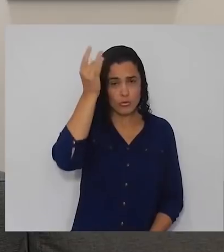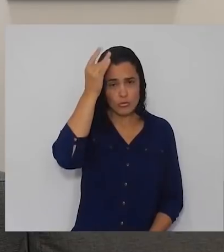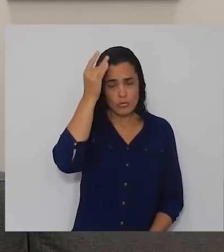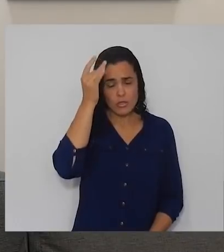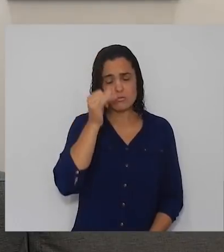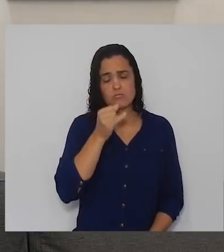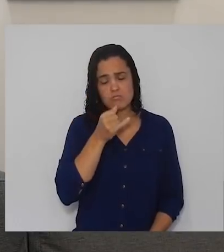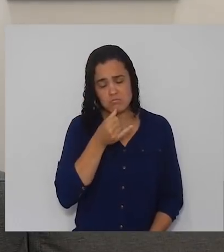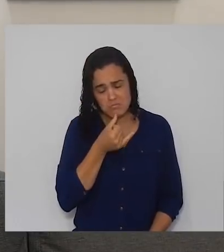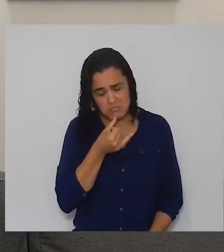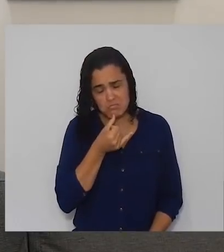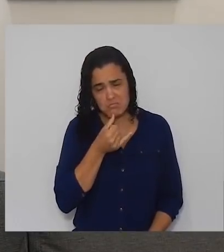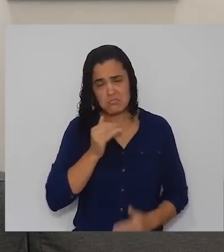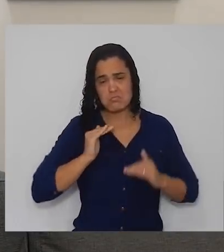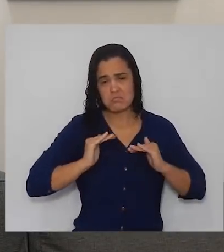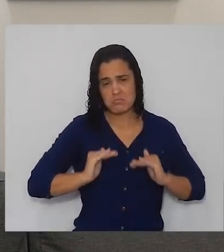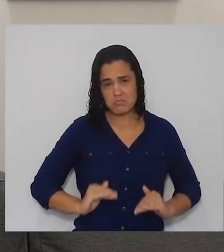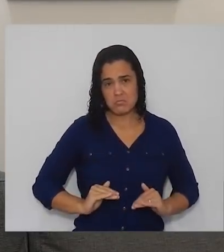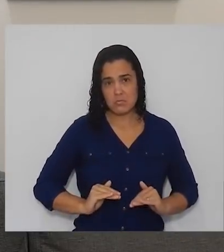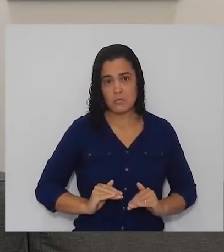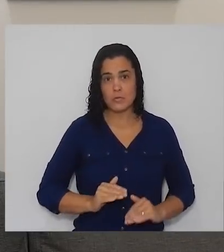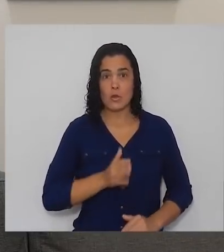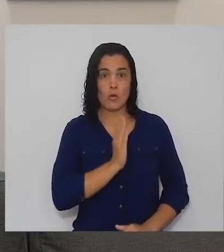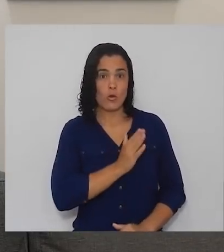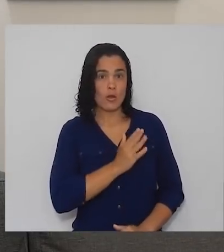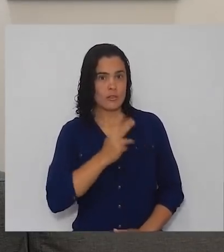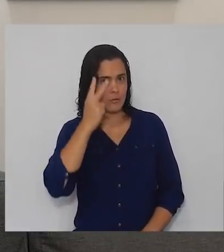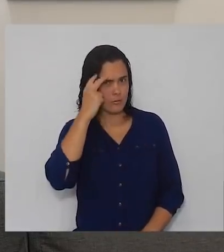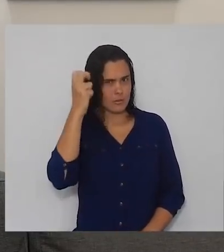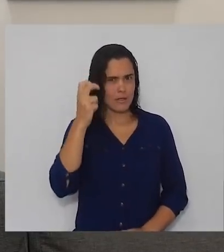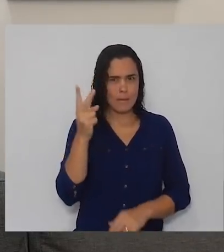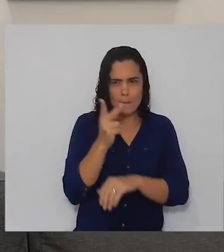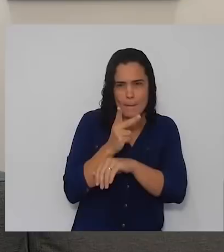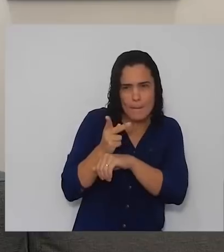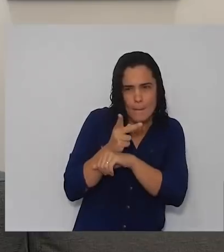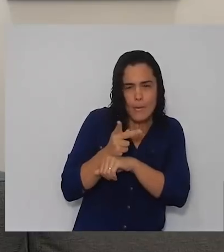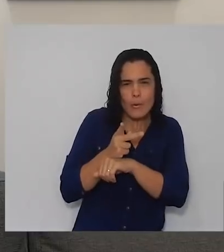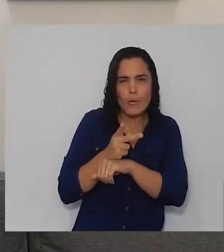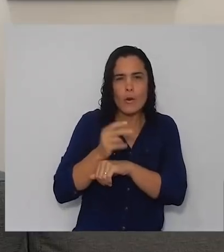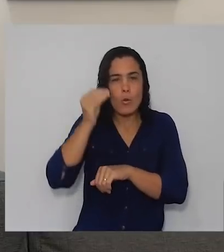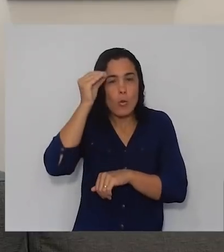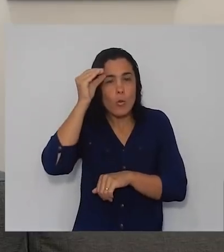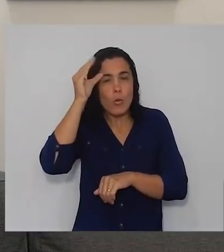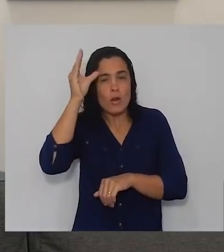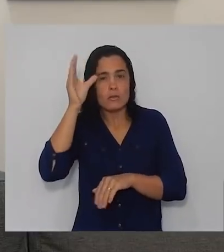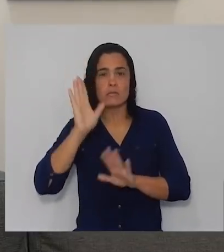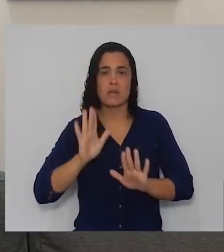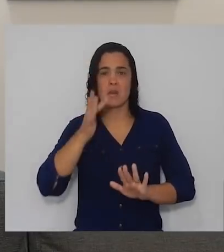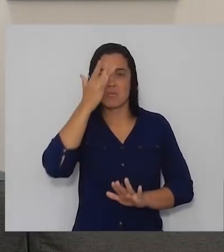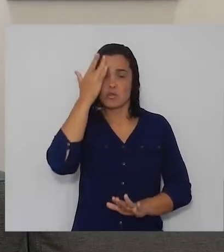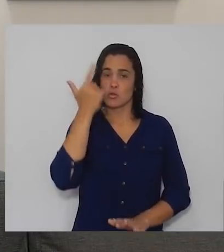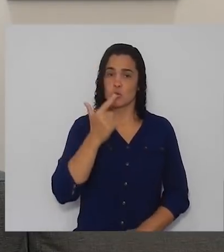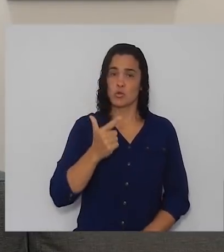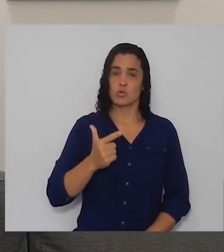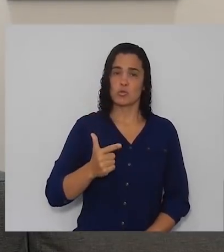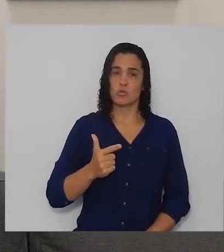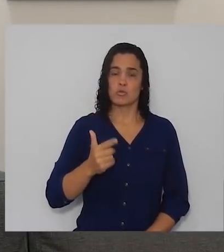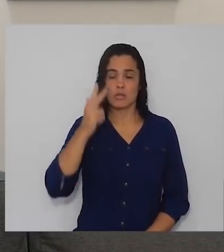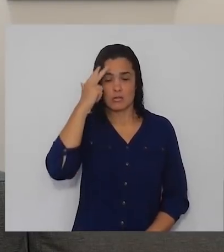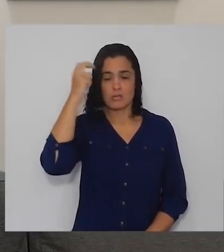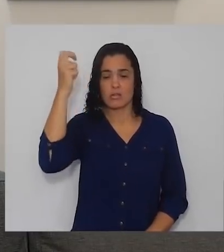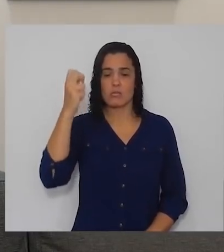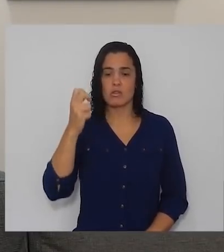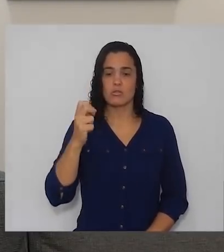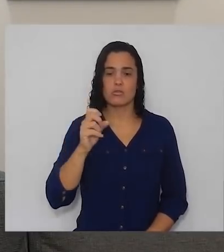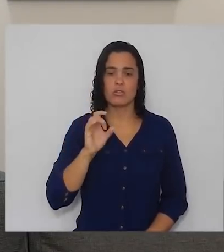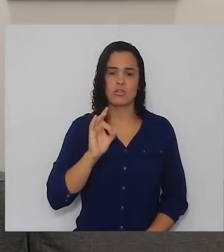abate. O coração sábio busca o conhecimento, mas a boca dos insensatos se alimenta de estupidez. Para